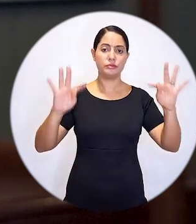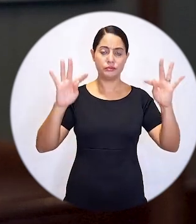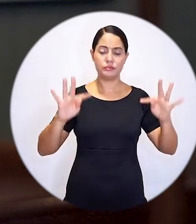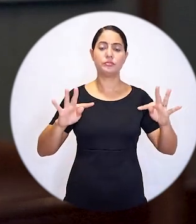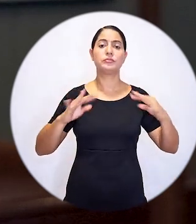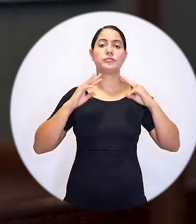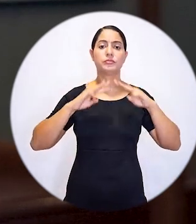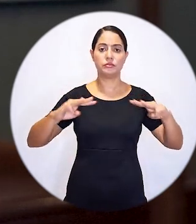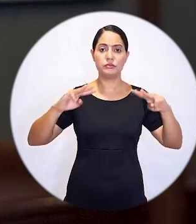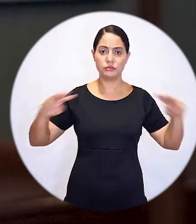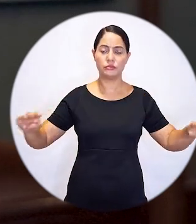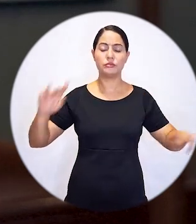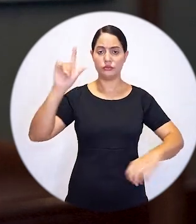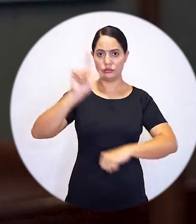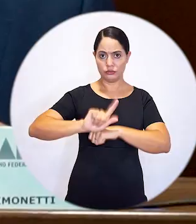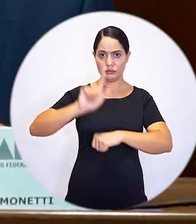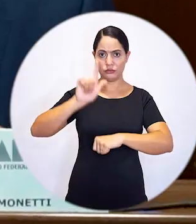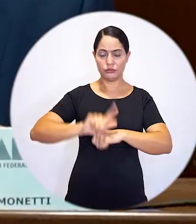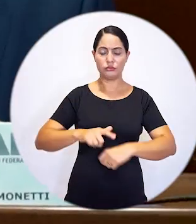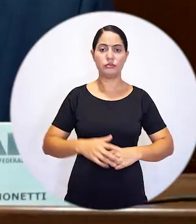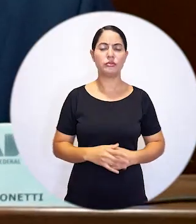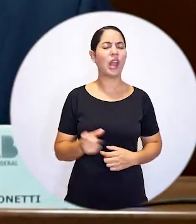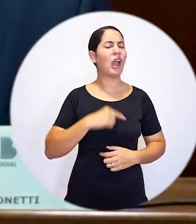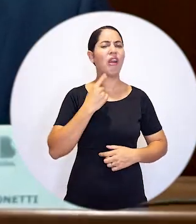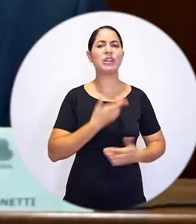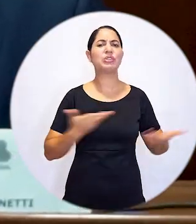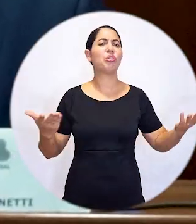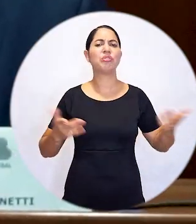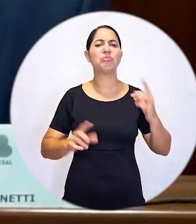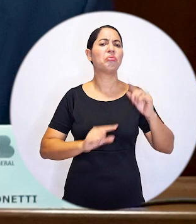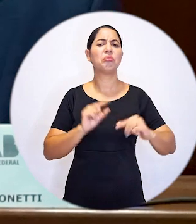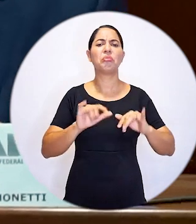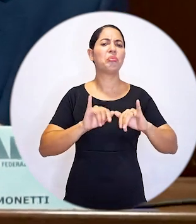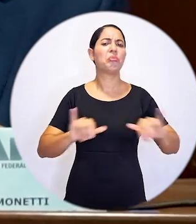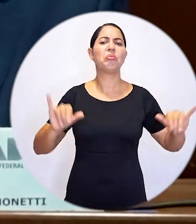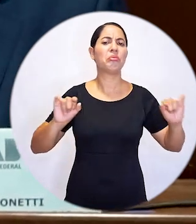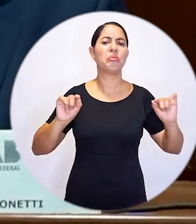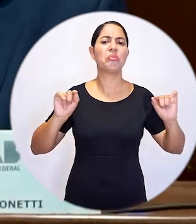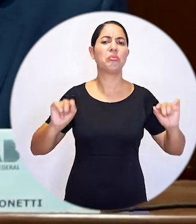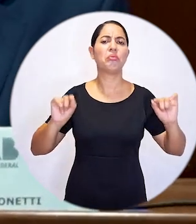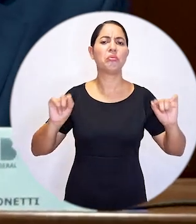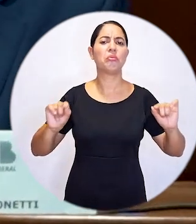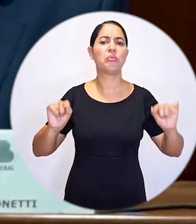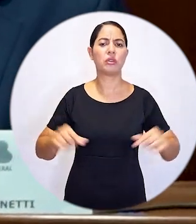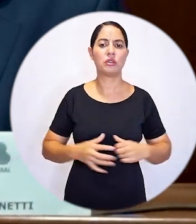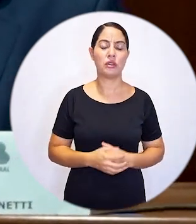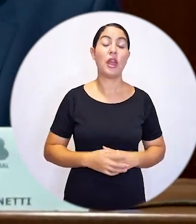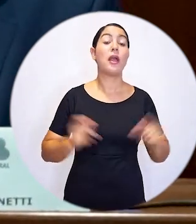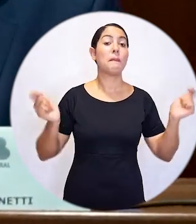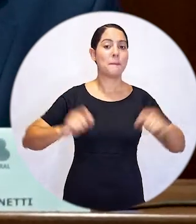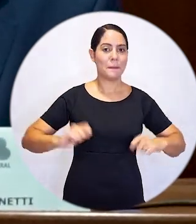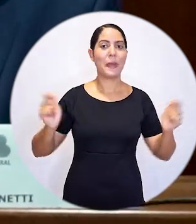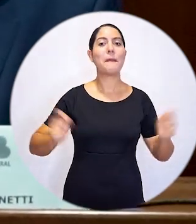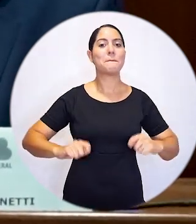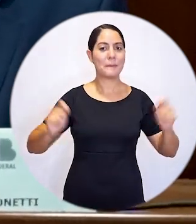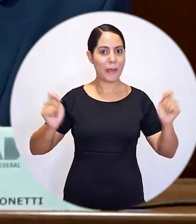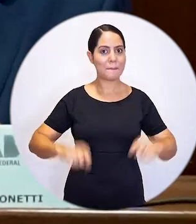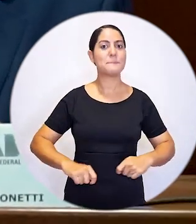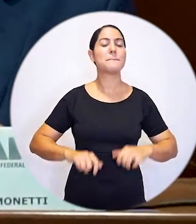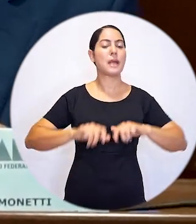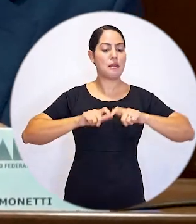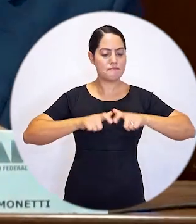de tecnologia, marketing e gestão. O que faremos a partir de agora é difundir, ampliar